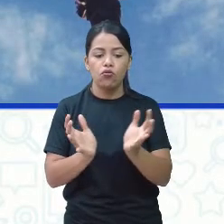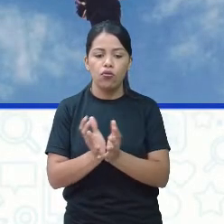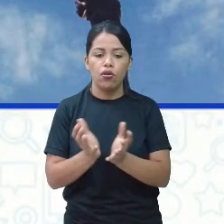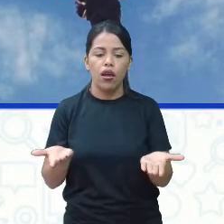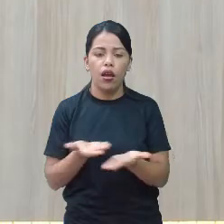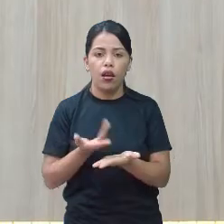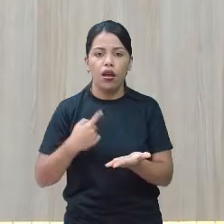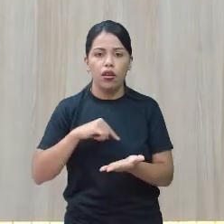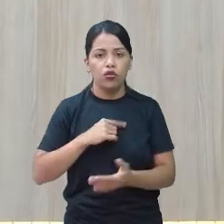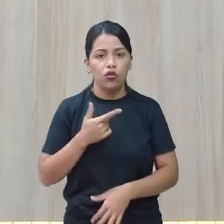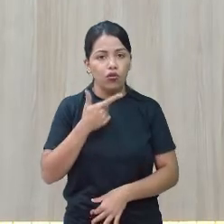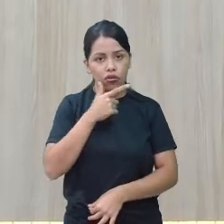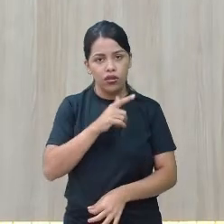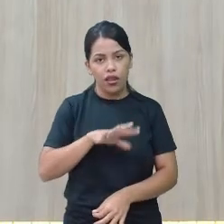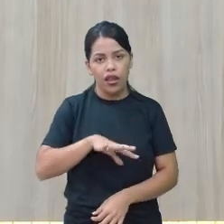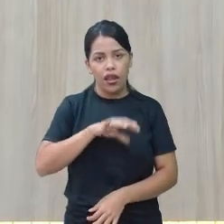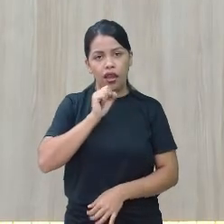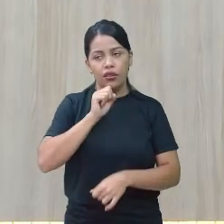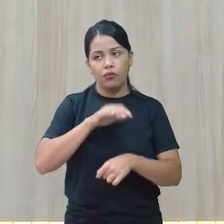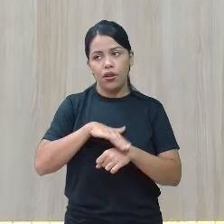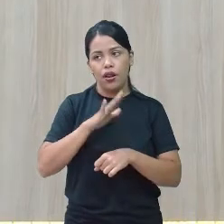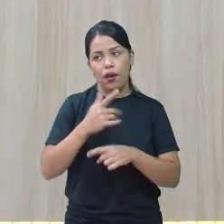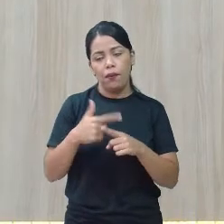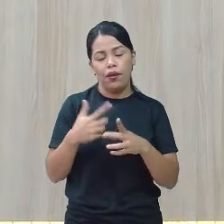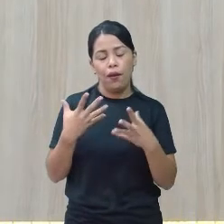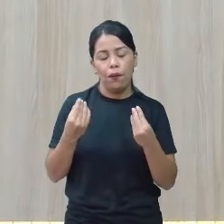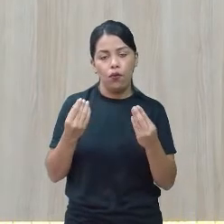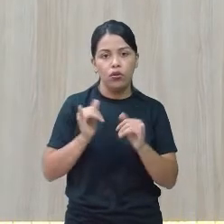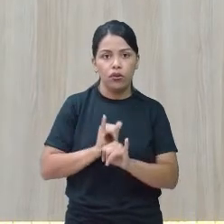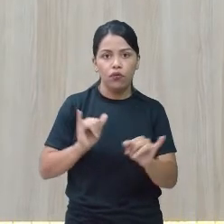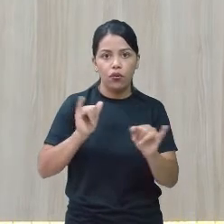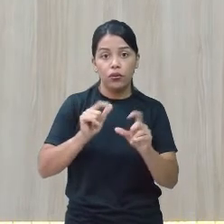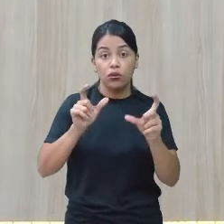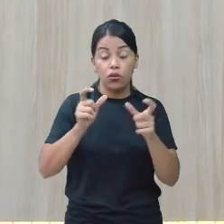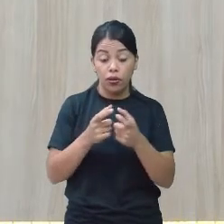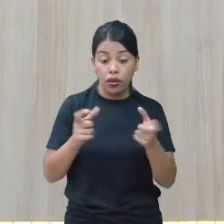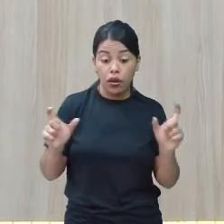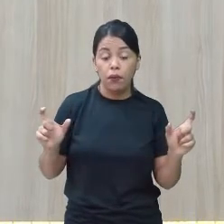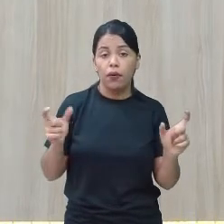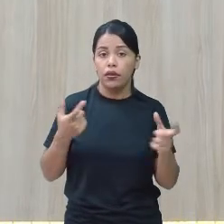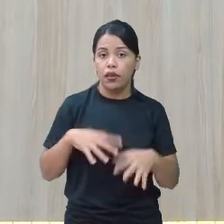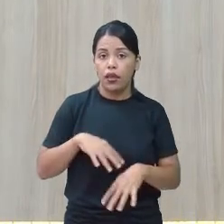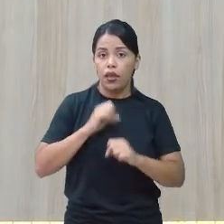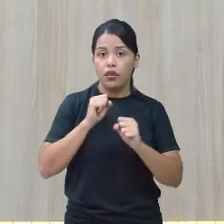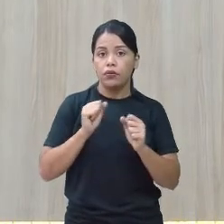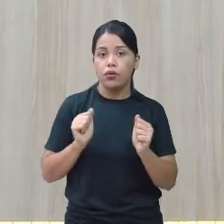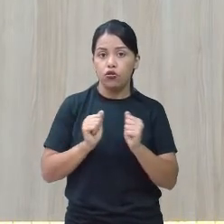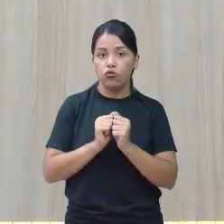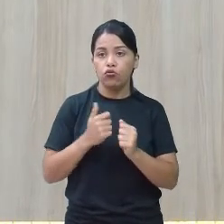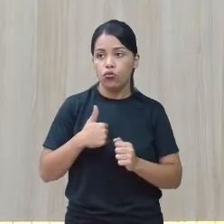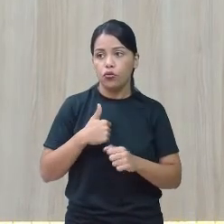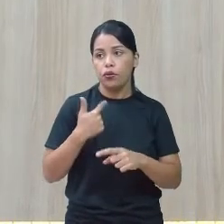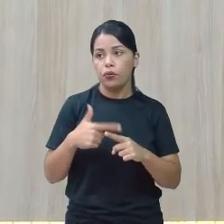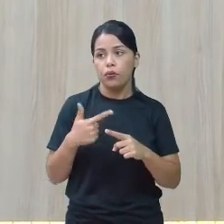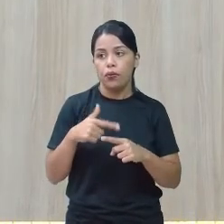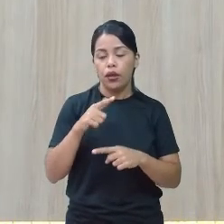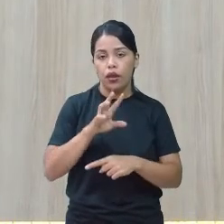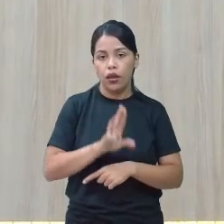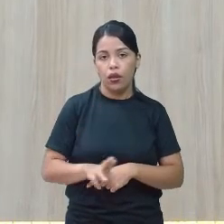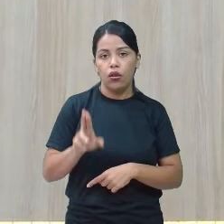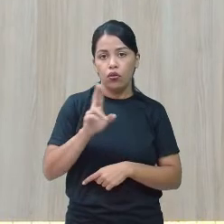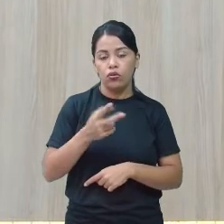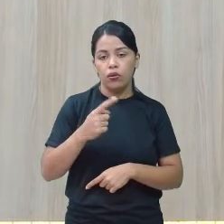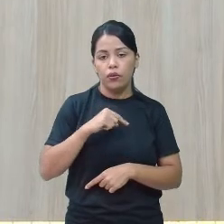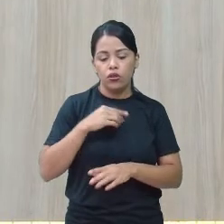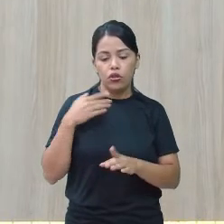consegue respirar um pouquinho, né? Porque foram muitas informações de gramática. Respira e vem comigo. Porque elas servem com